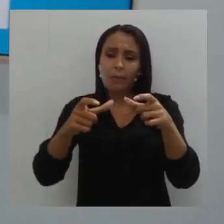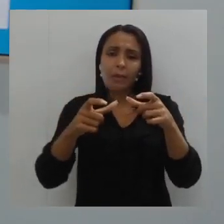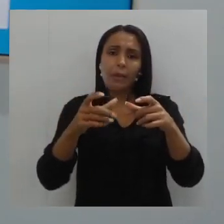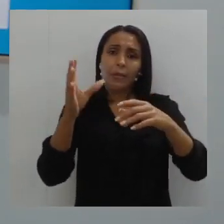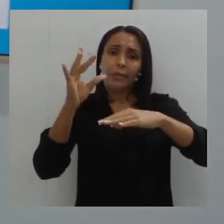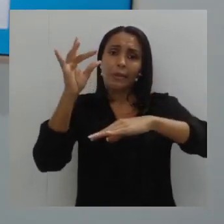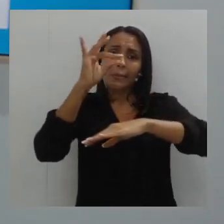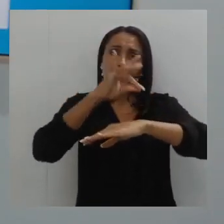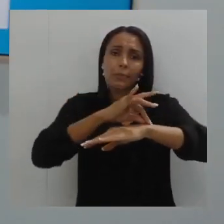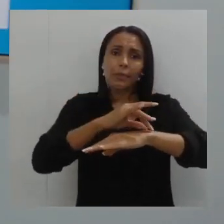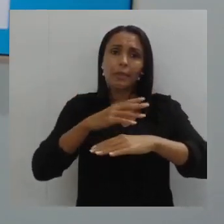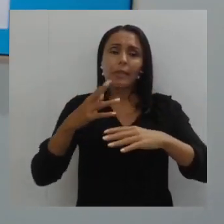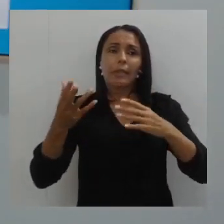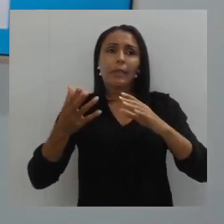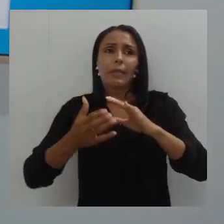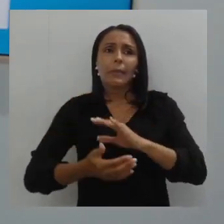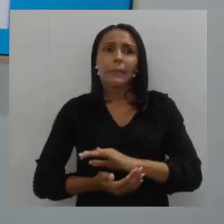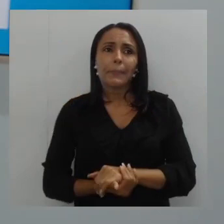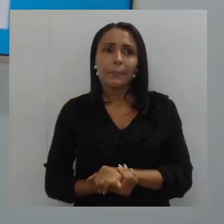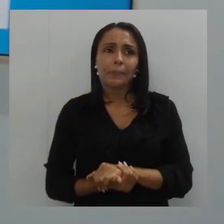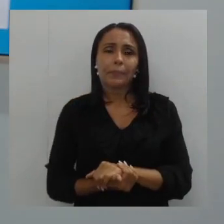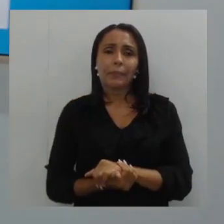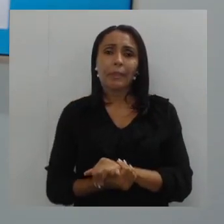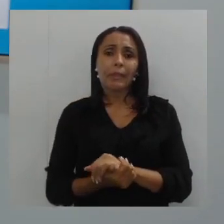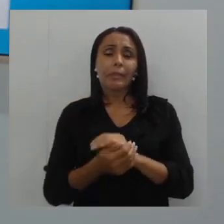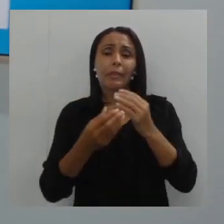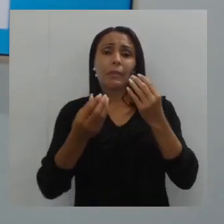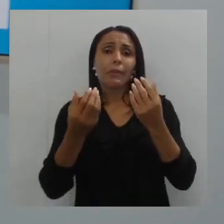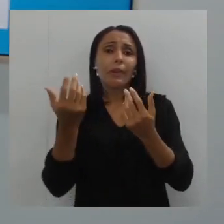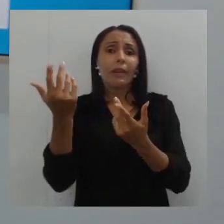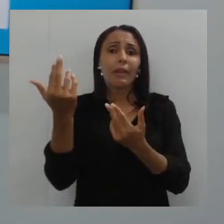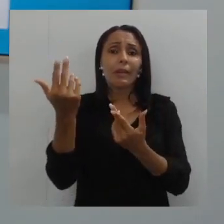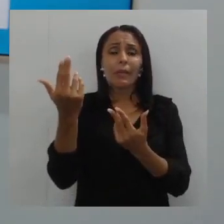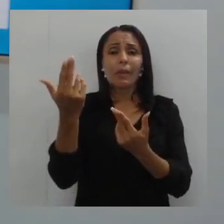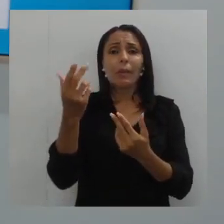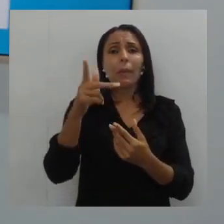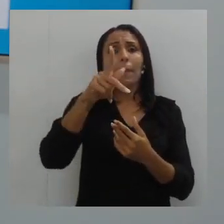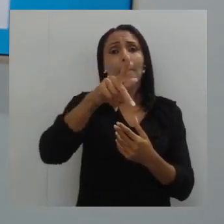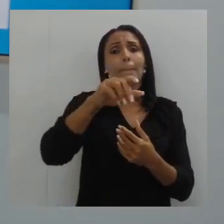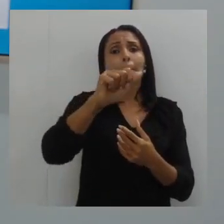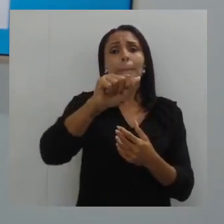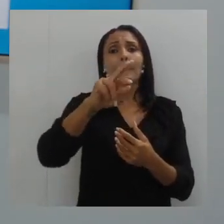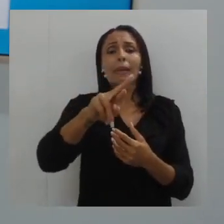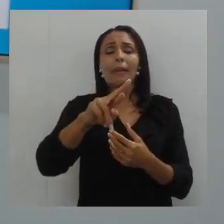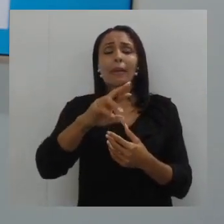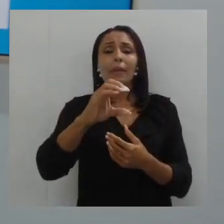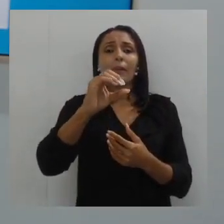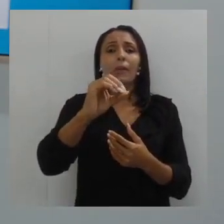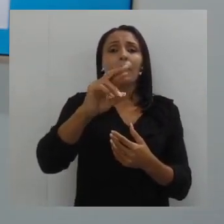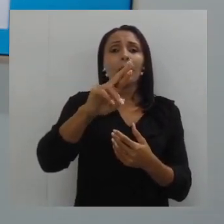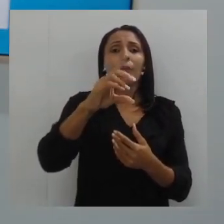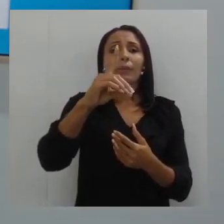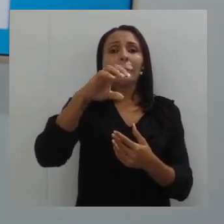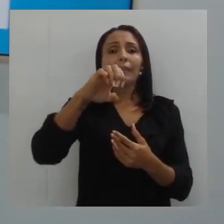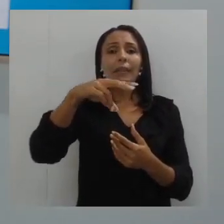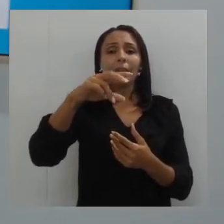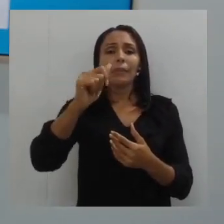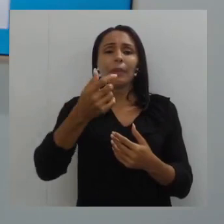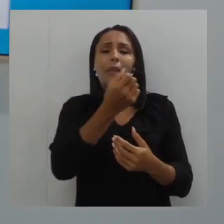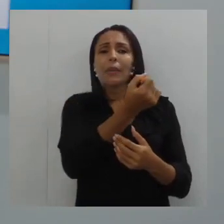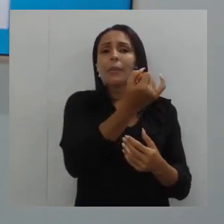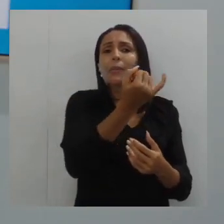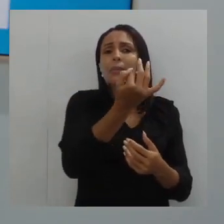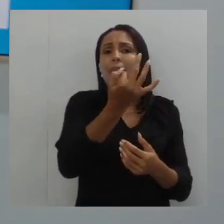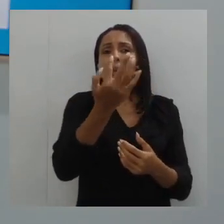ele pegou o plano e marcou como se fosse um par ordenado. O que é um par ordenado? É quando você conta os valores que